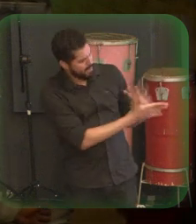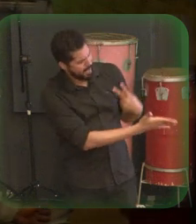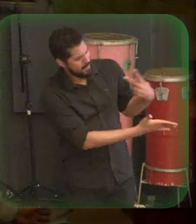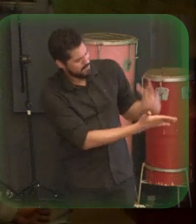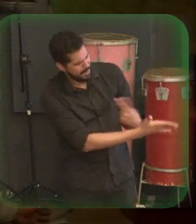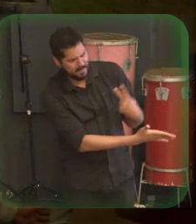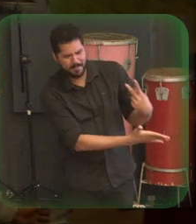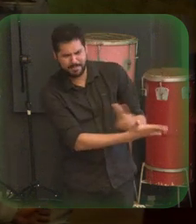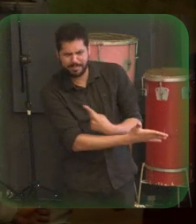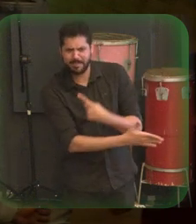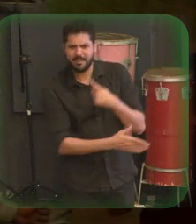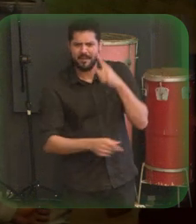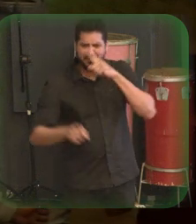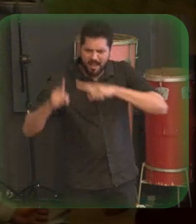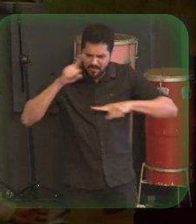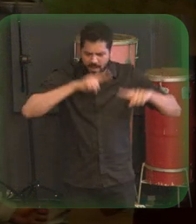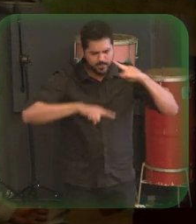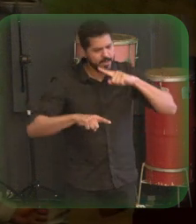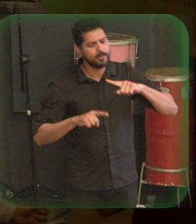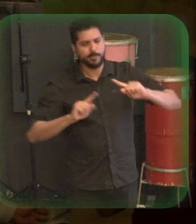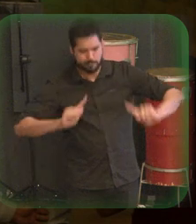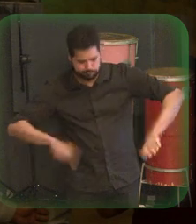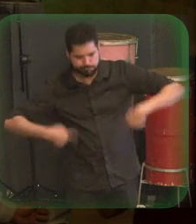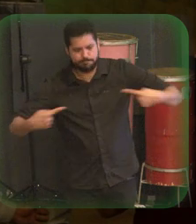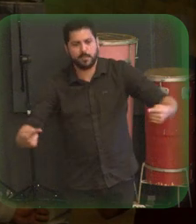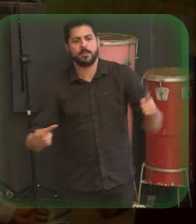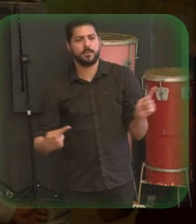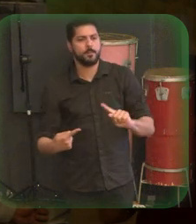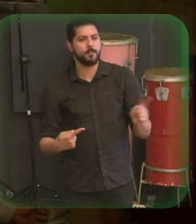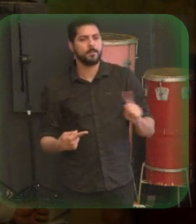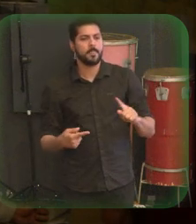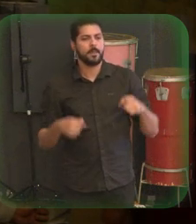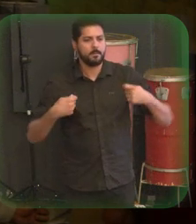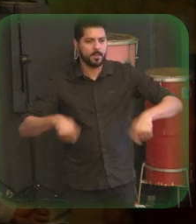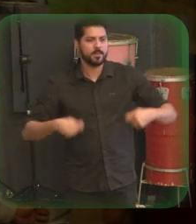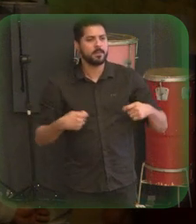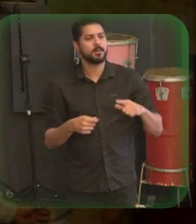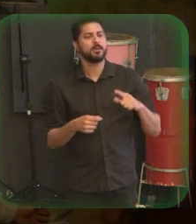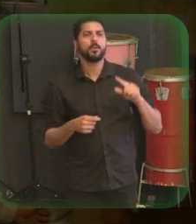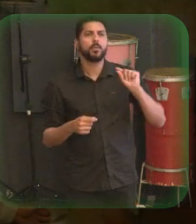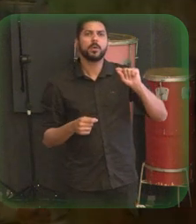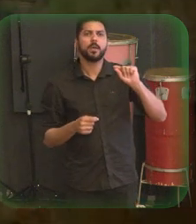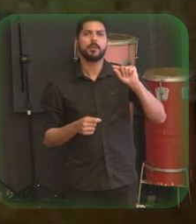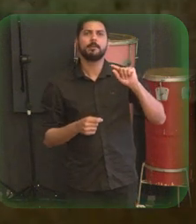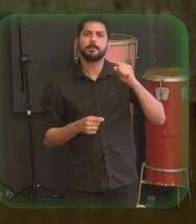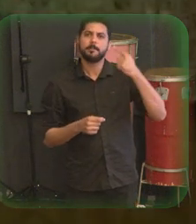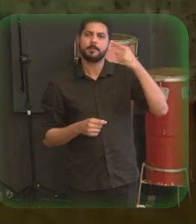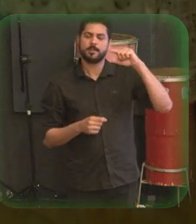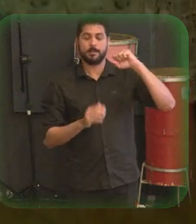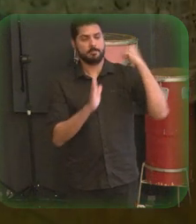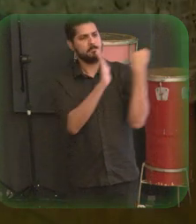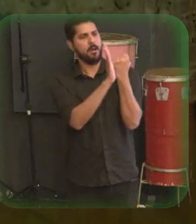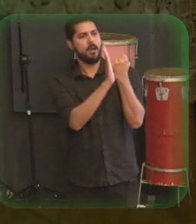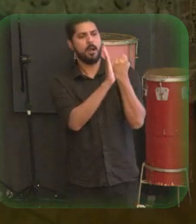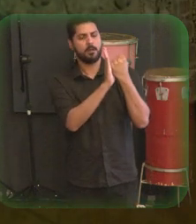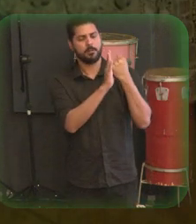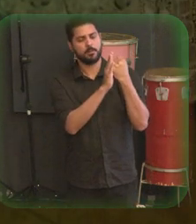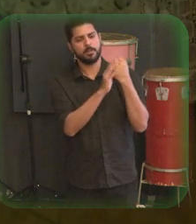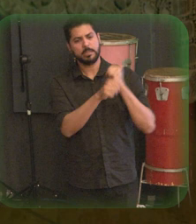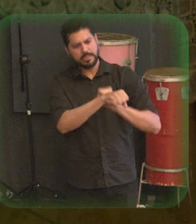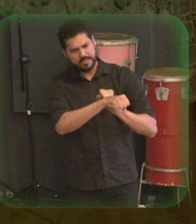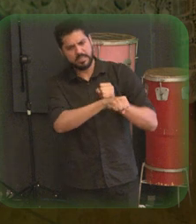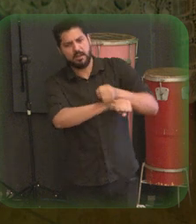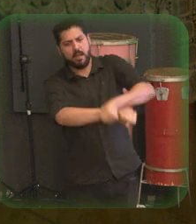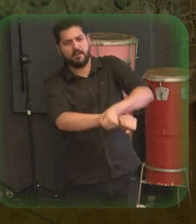Senhoras e senhores, nós temos que ter a memória da escravidão. E por que a memória da escravidão é